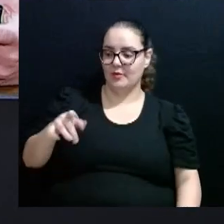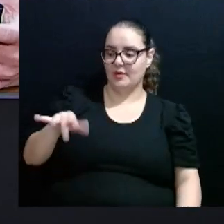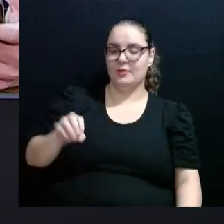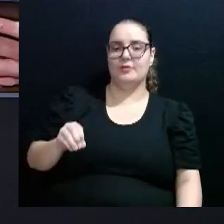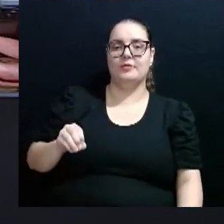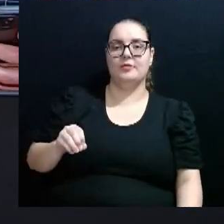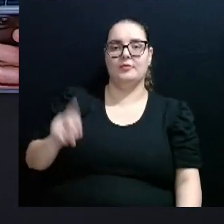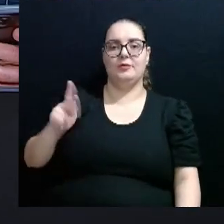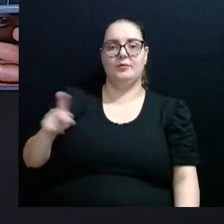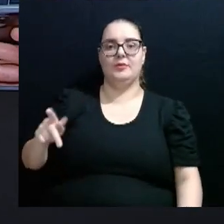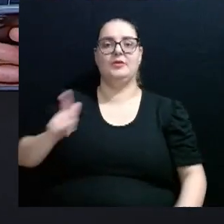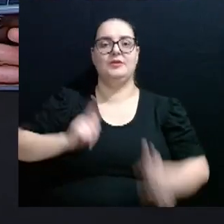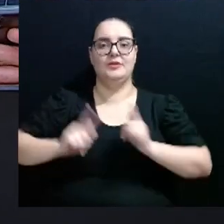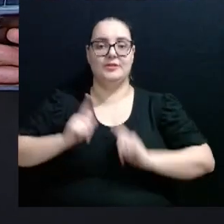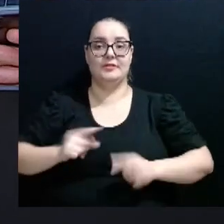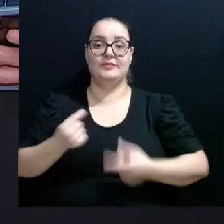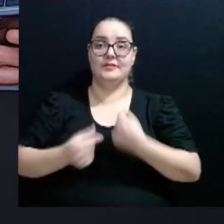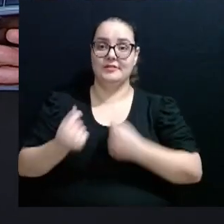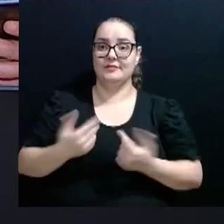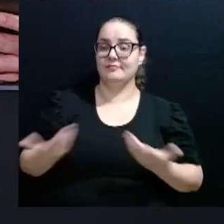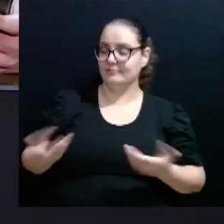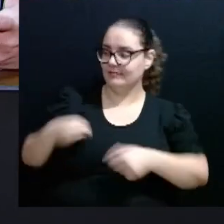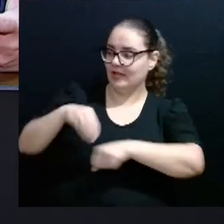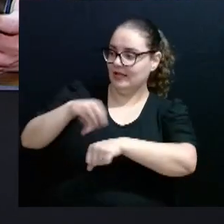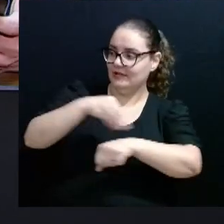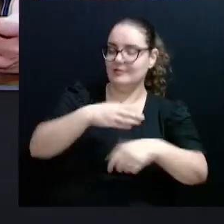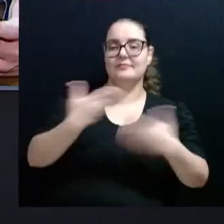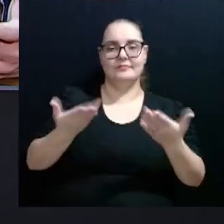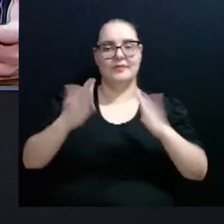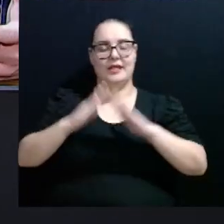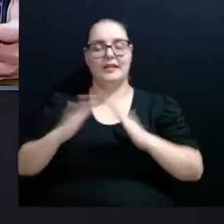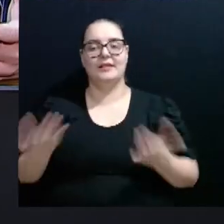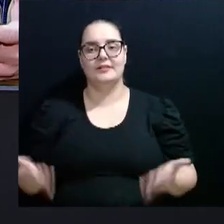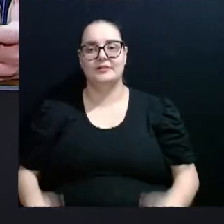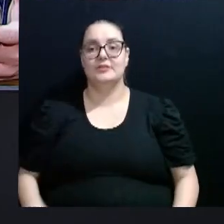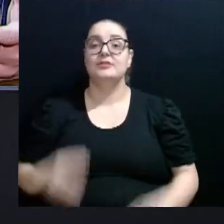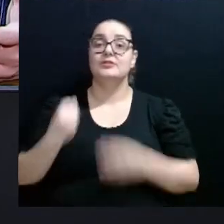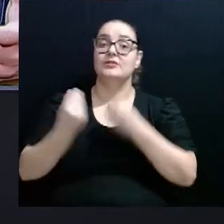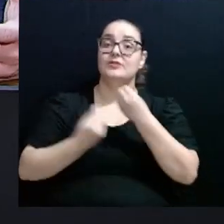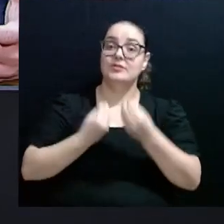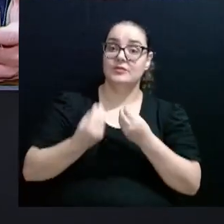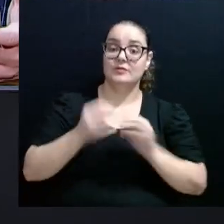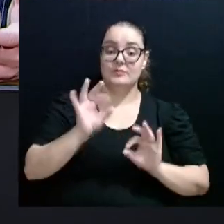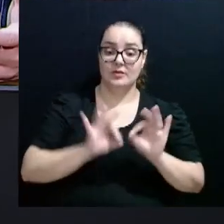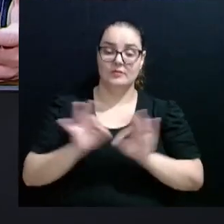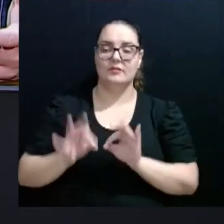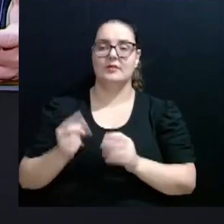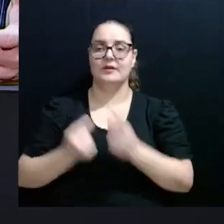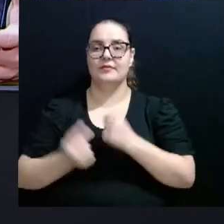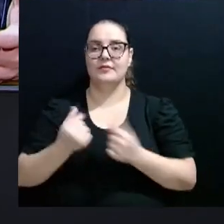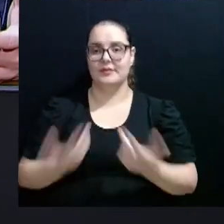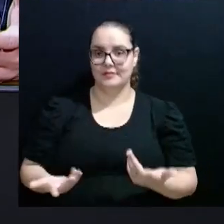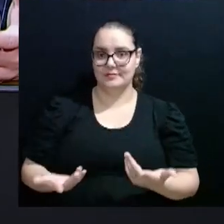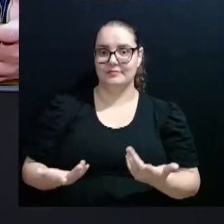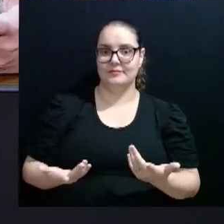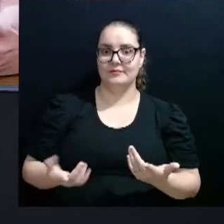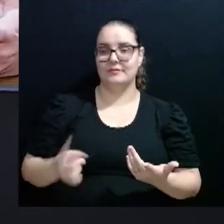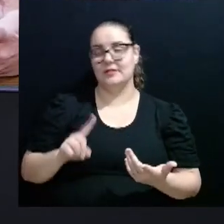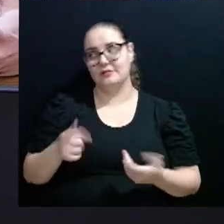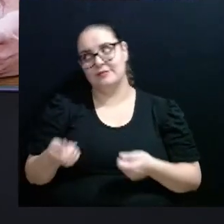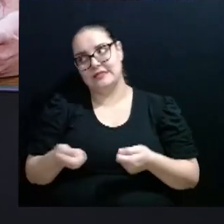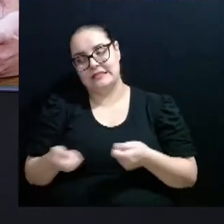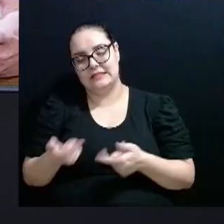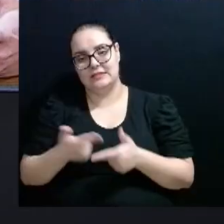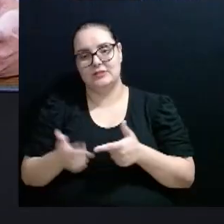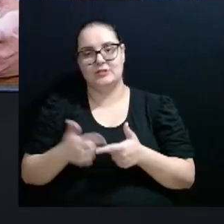e Negócios, que vai te trazer dicas para você que está em casa de como se organizar financeiramente para não passar aperto na questão do